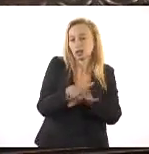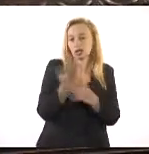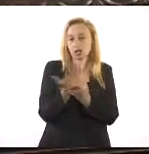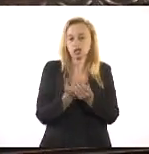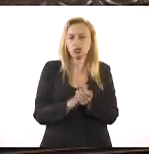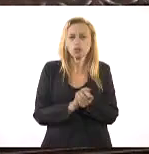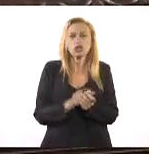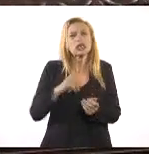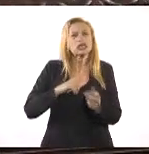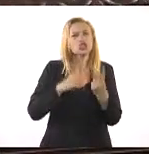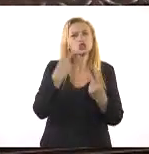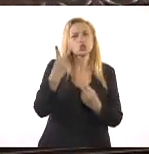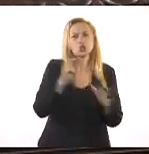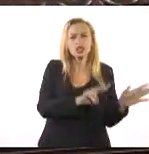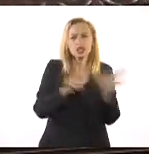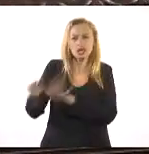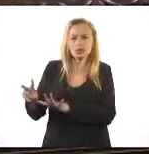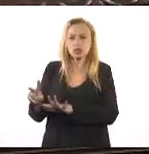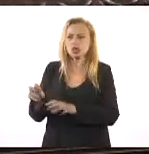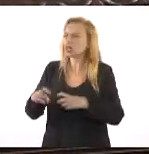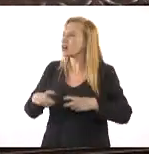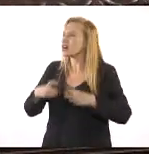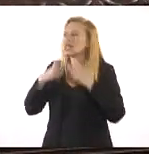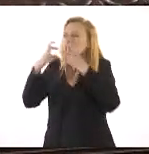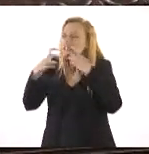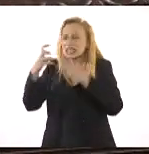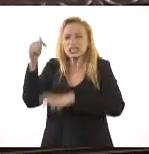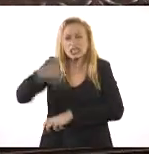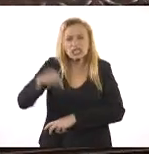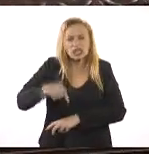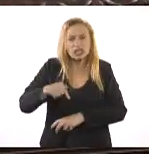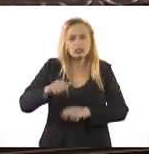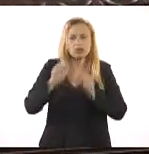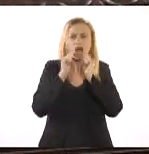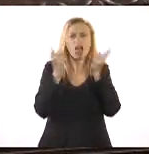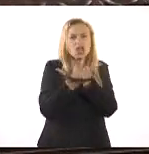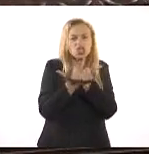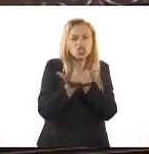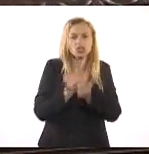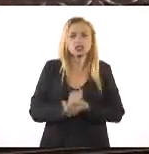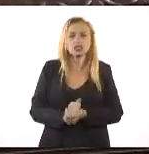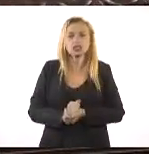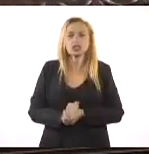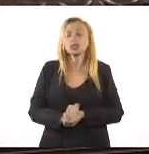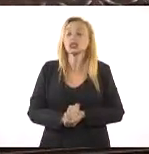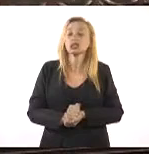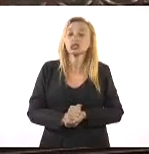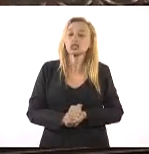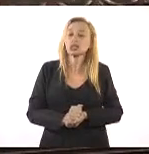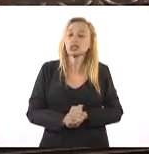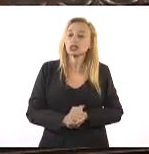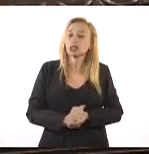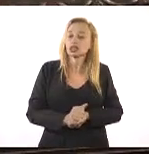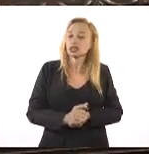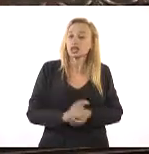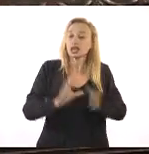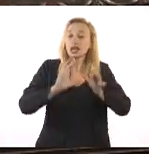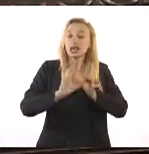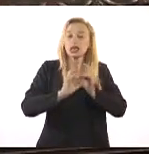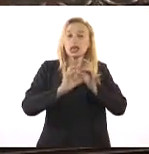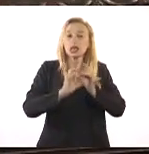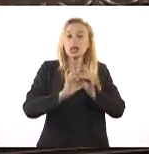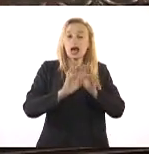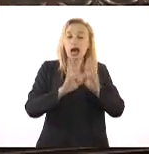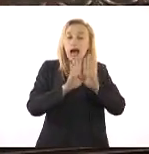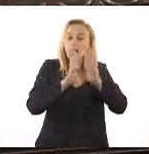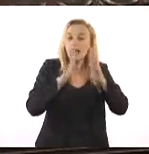Tem 2 semanas a gente estava gritando aqui dentro da Alerj para que fosse aberta uma